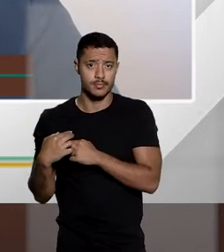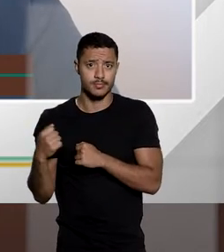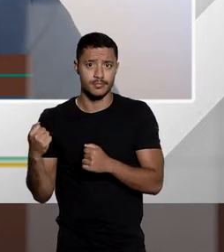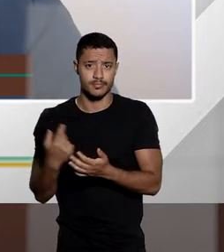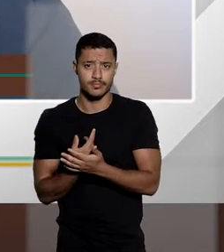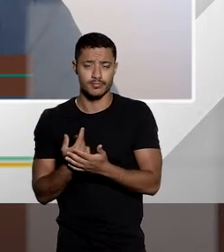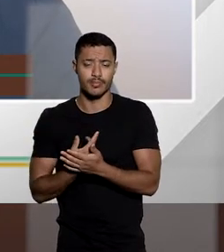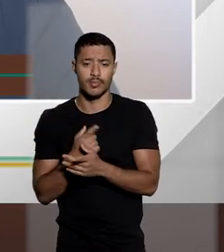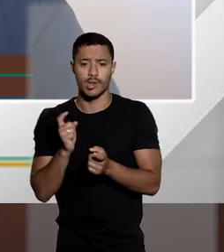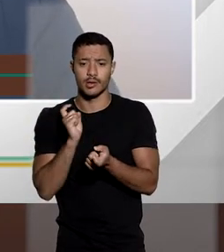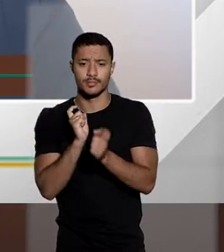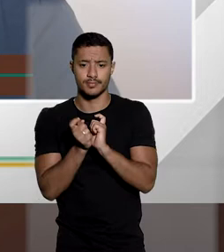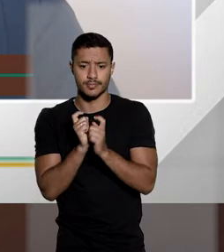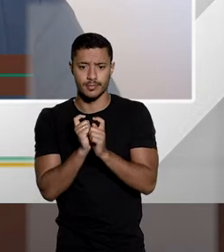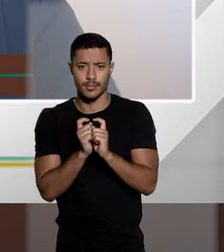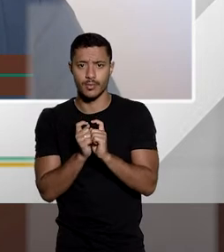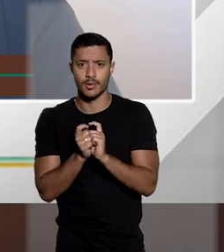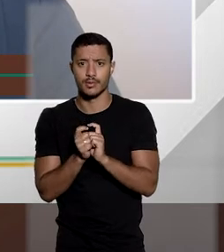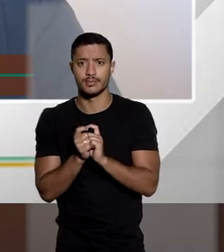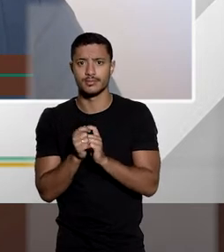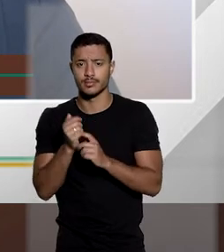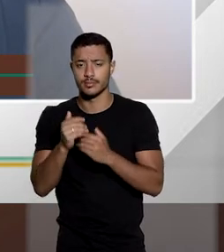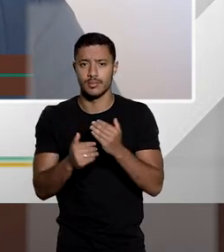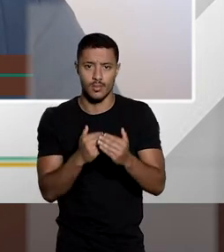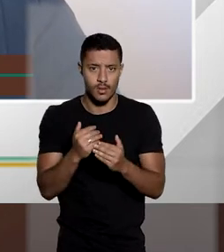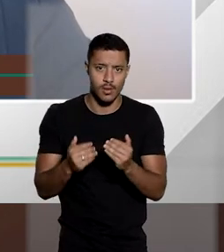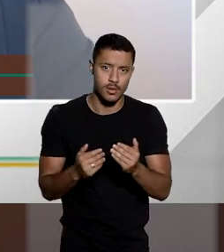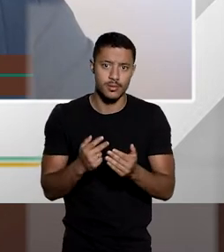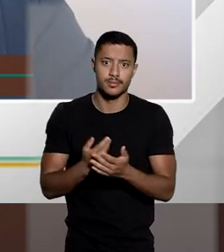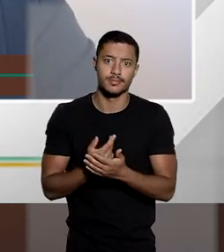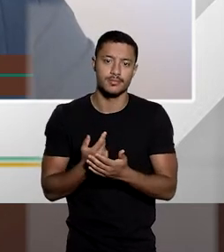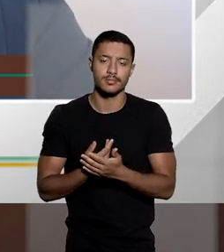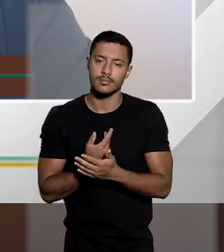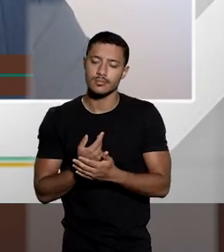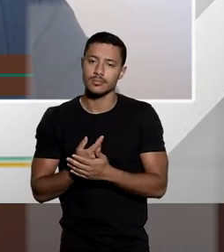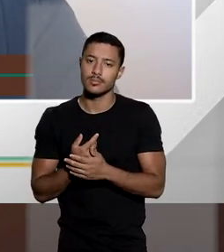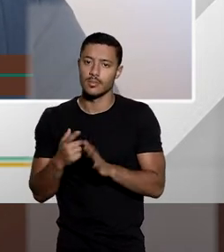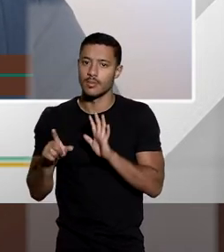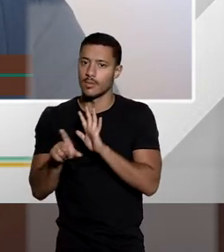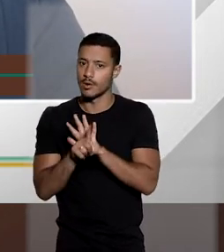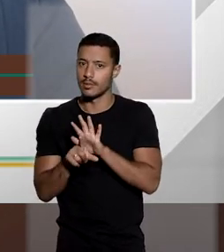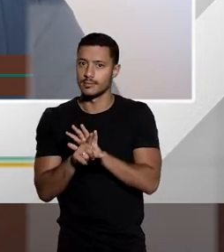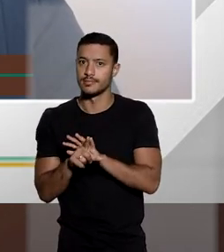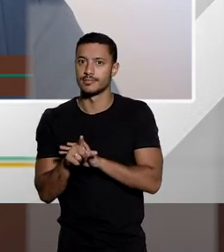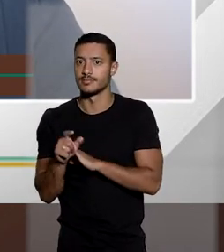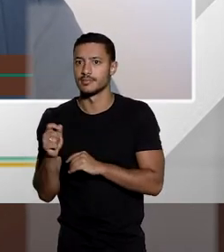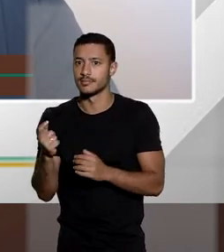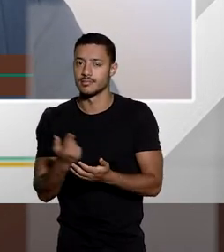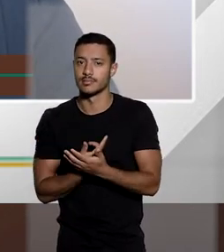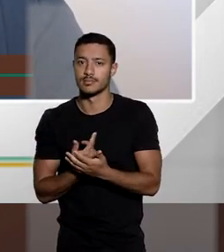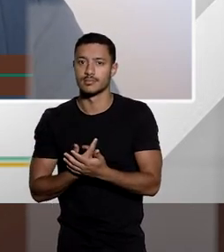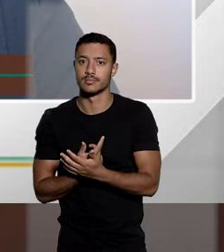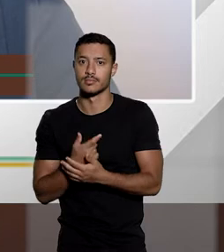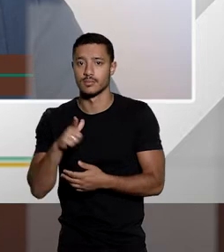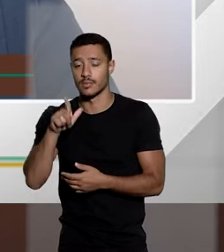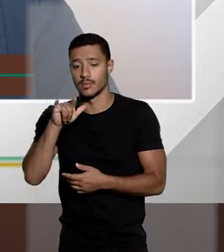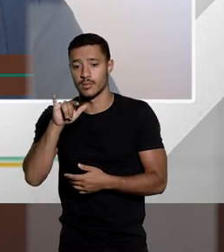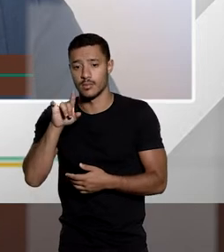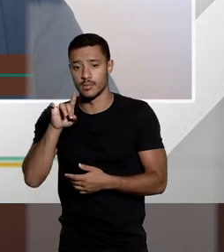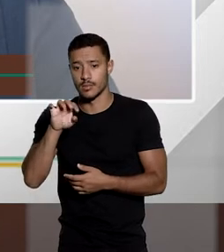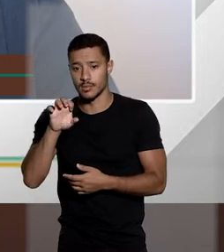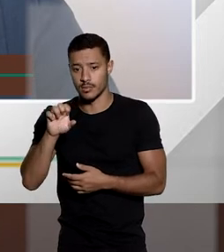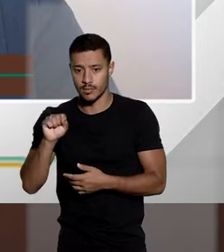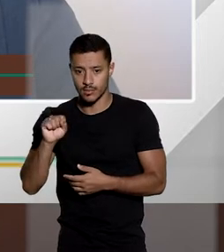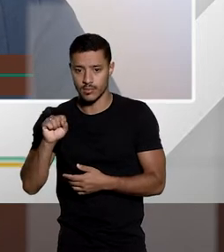improbidade administrativa, como por demais ilícitos tipificados na lei. Ocorre que a LINDB, na atualidade, com a